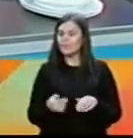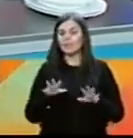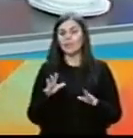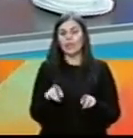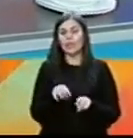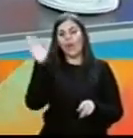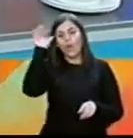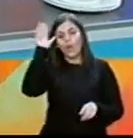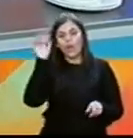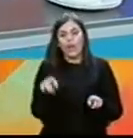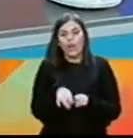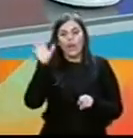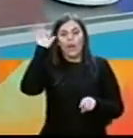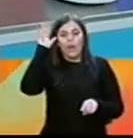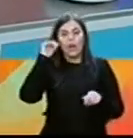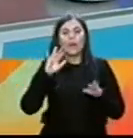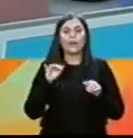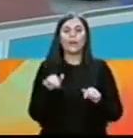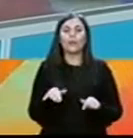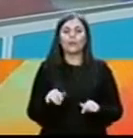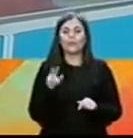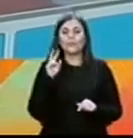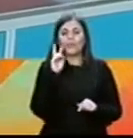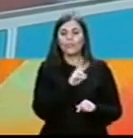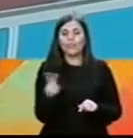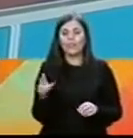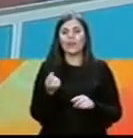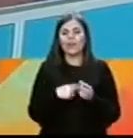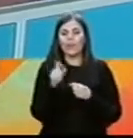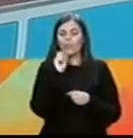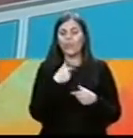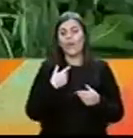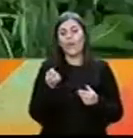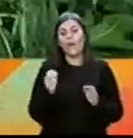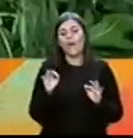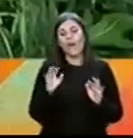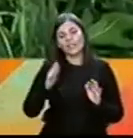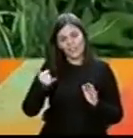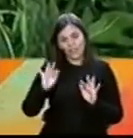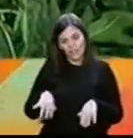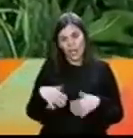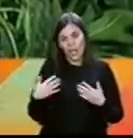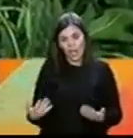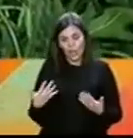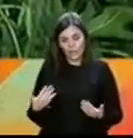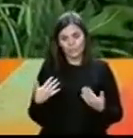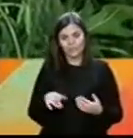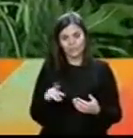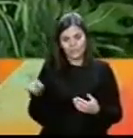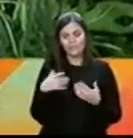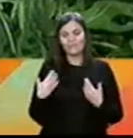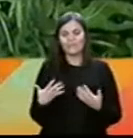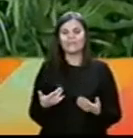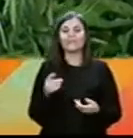para os animais. Hoje em dia encontra-se muito facilmente à venda. Ora bem, eu já termino. Já temos aqui o nosso... Em andamento. Exato, em